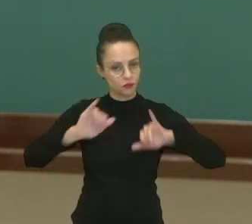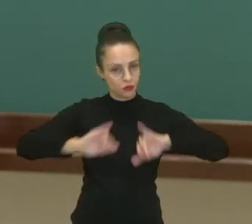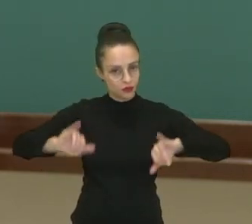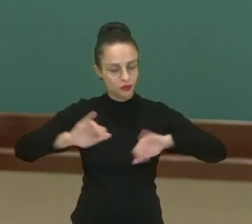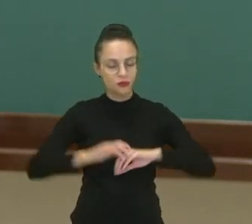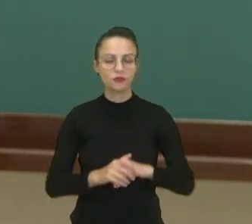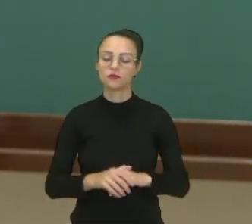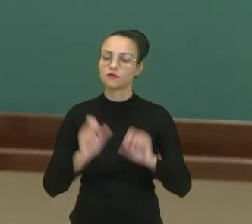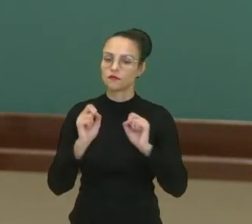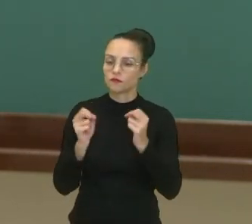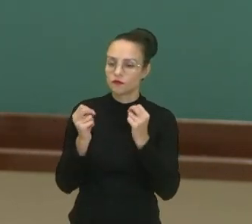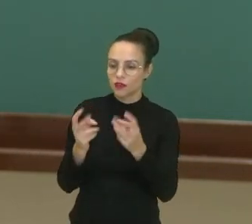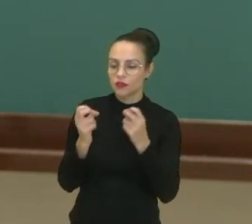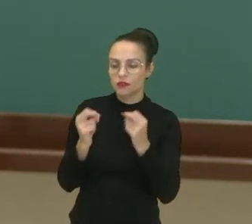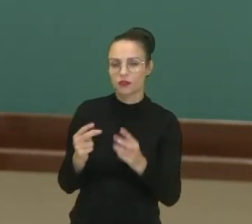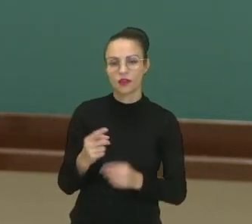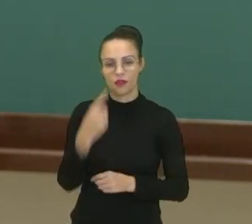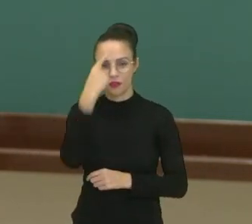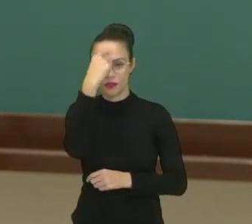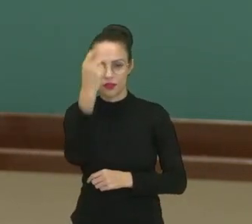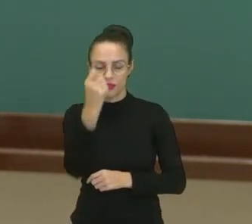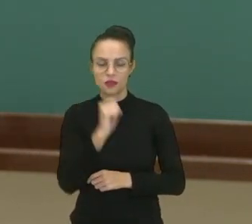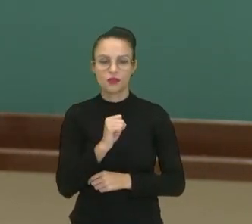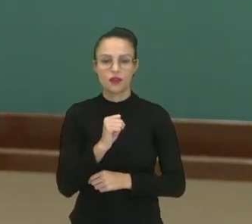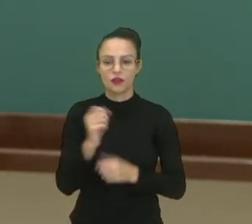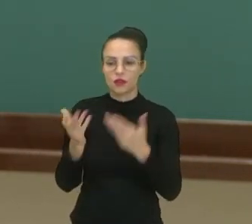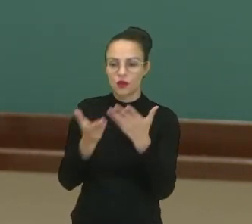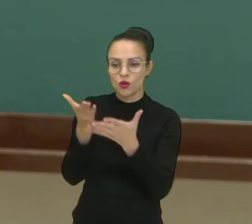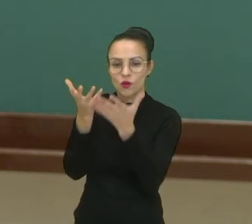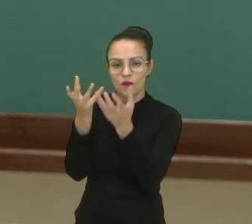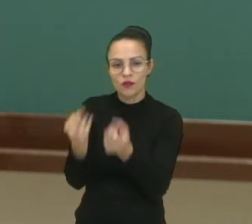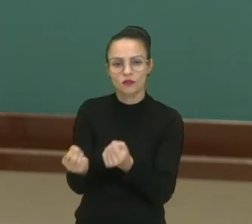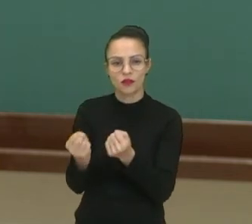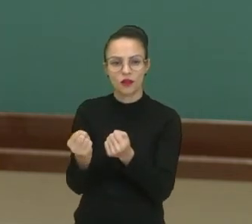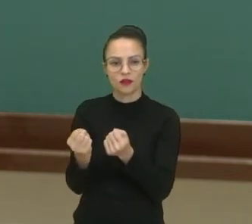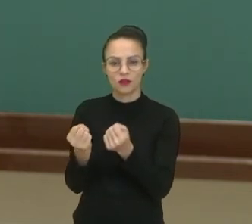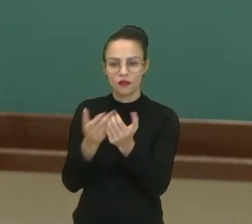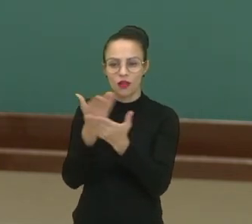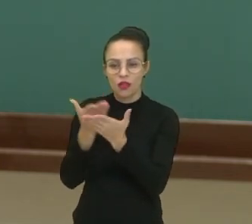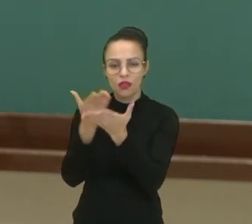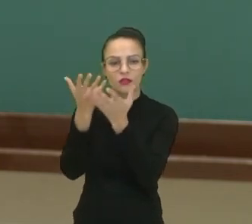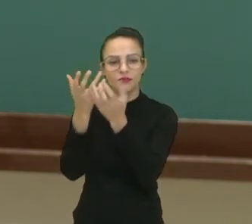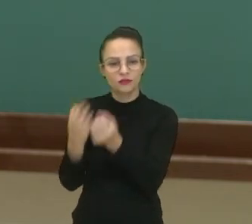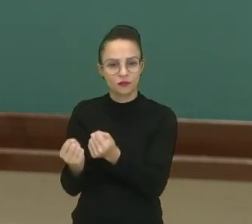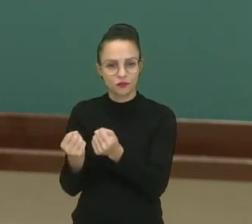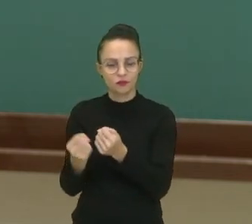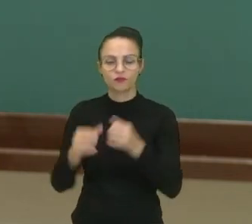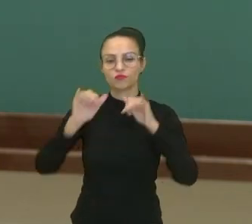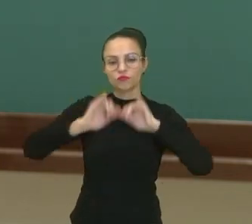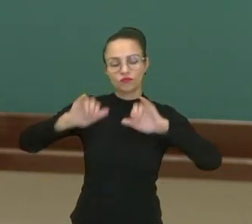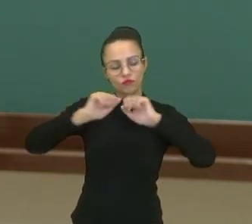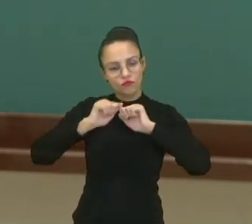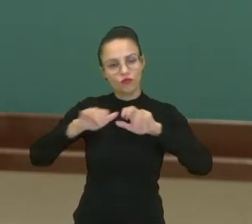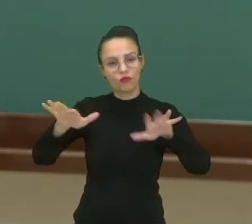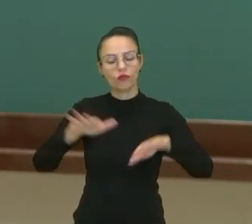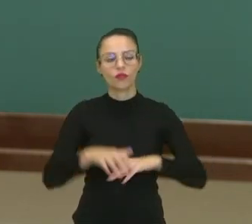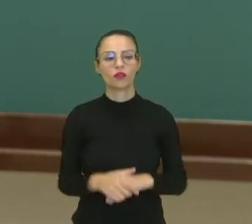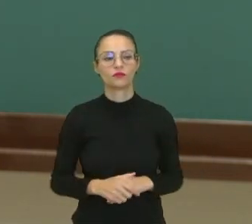Pode vender um produto, pode vender uma ideia, pode convencer alguém, persuadir, né? Propaganda, ó. Propagar,